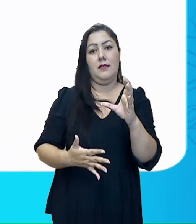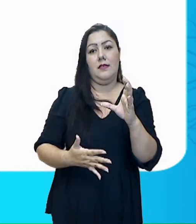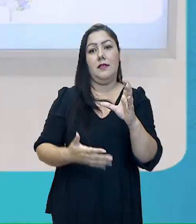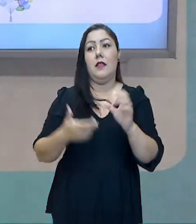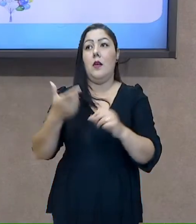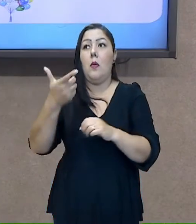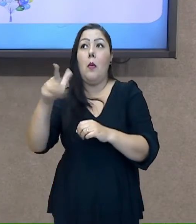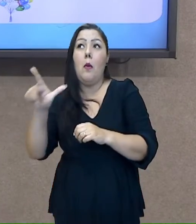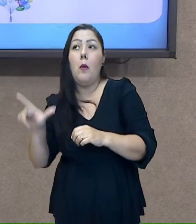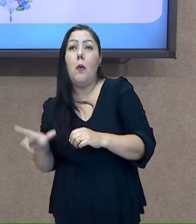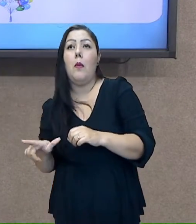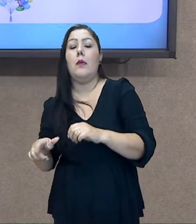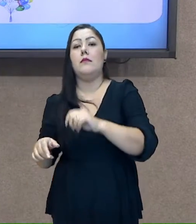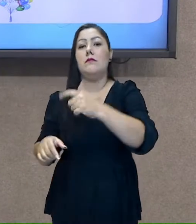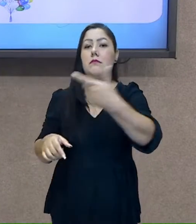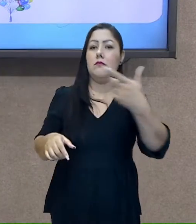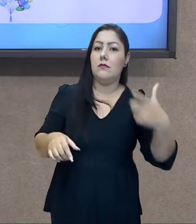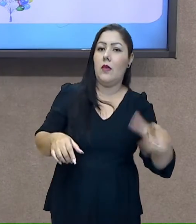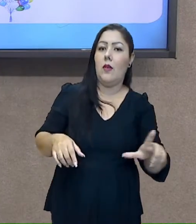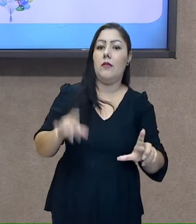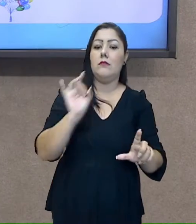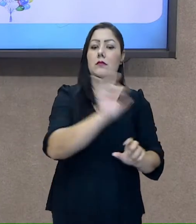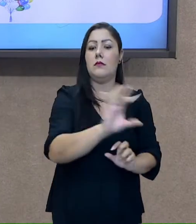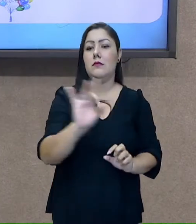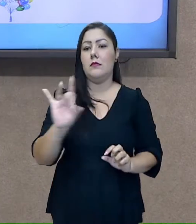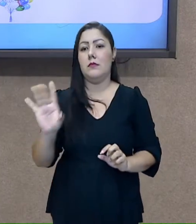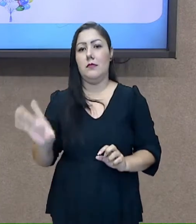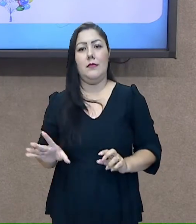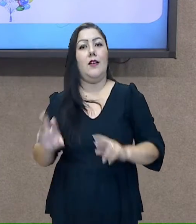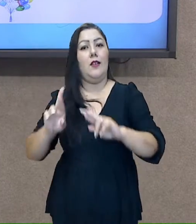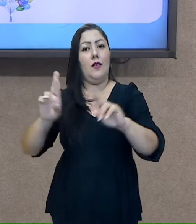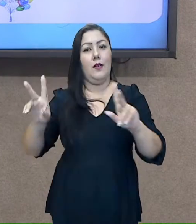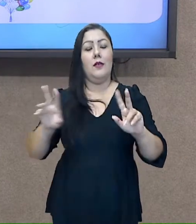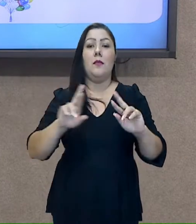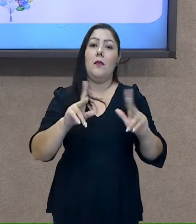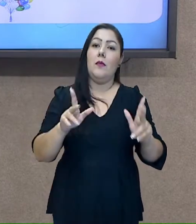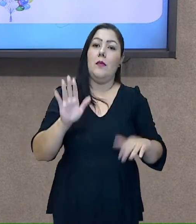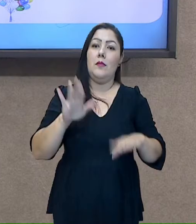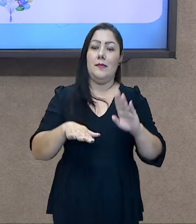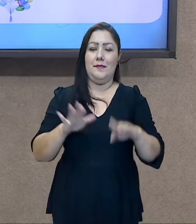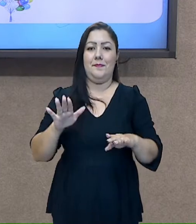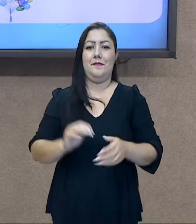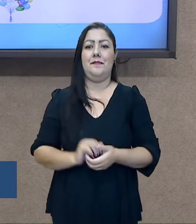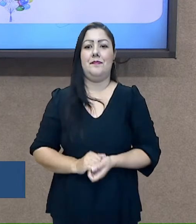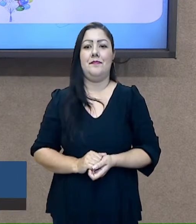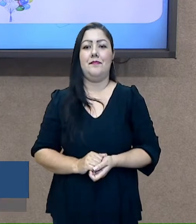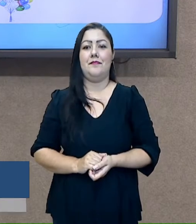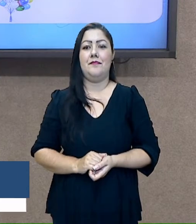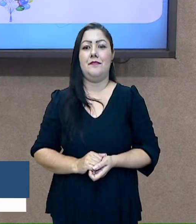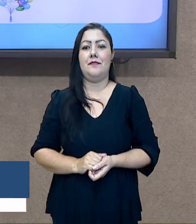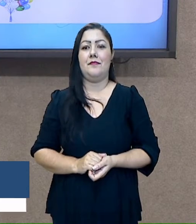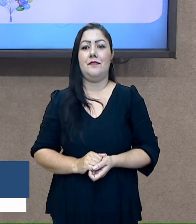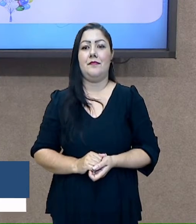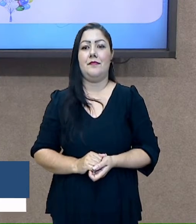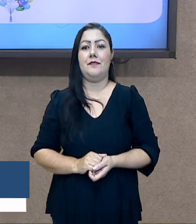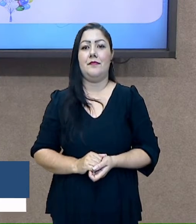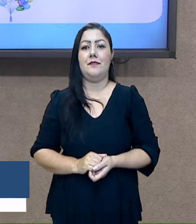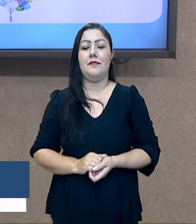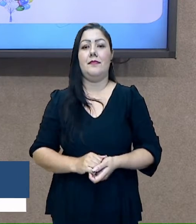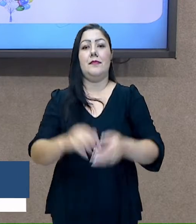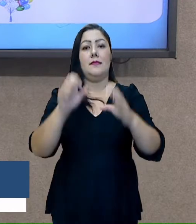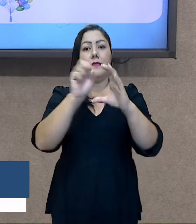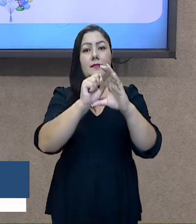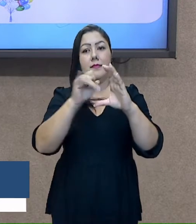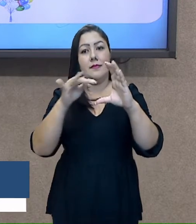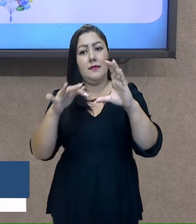outros apresentam outras propriedades e de acordo com essas propriedades,